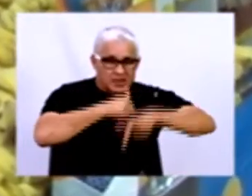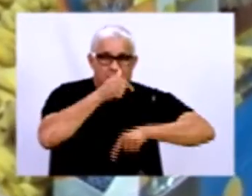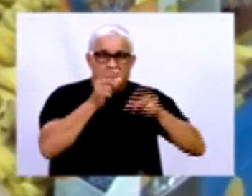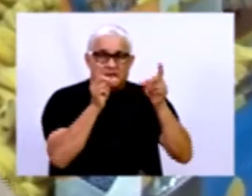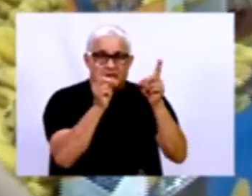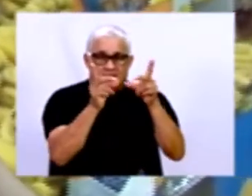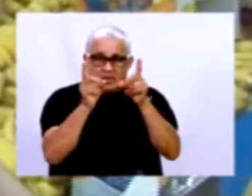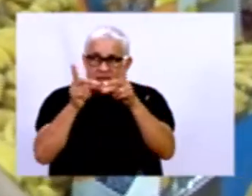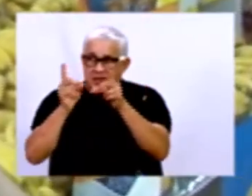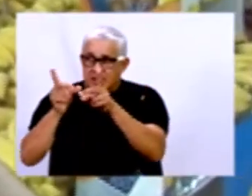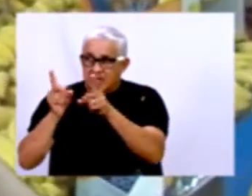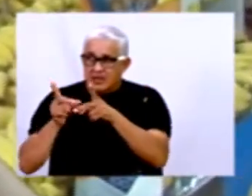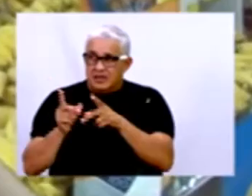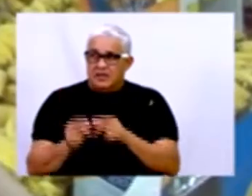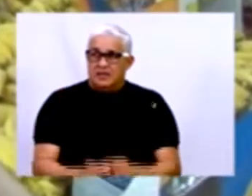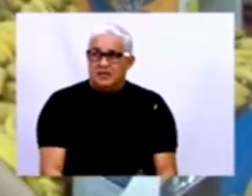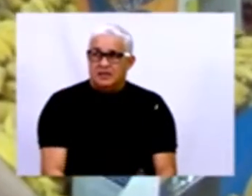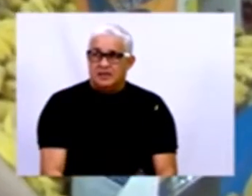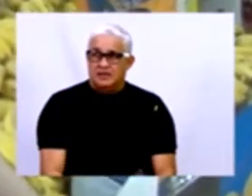renda, né,